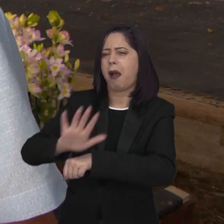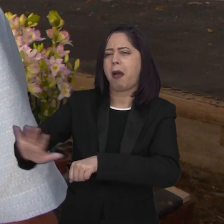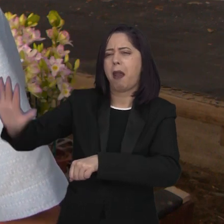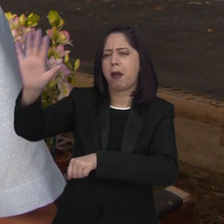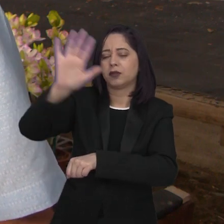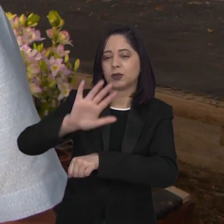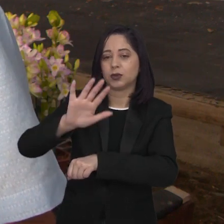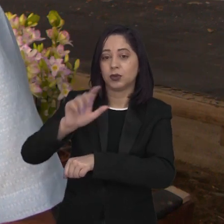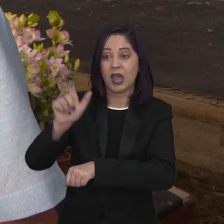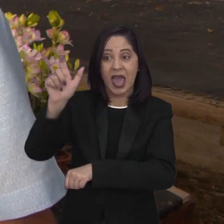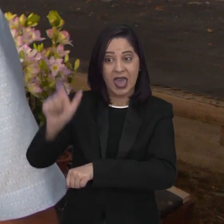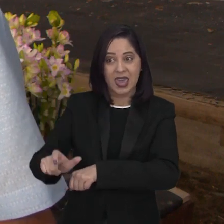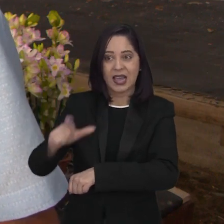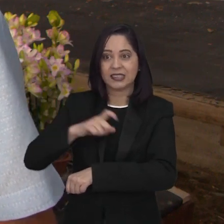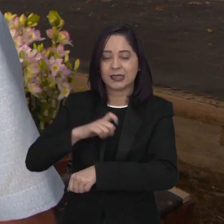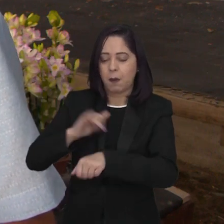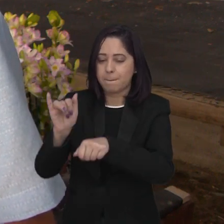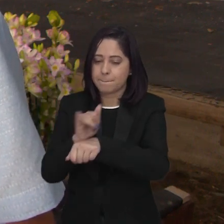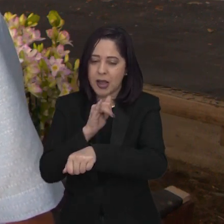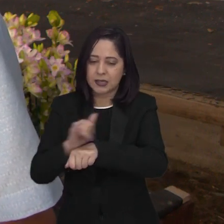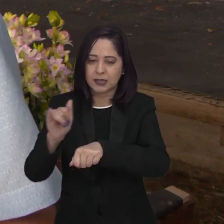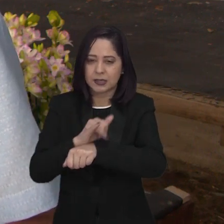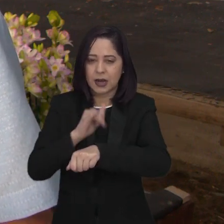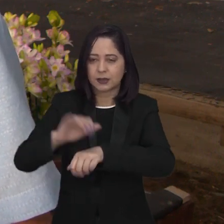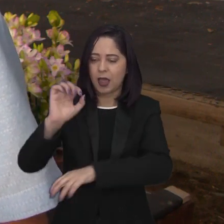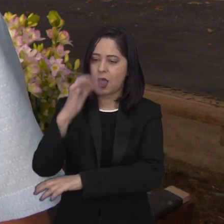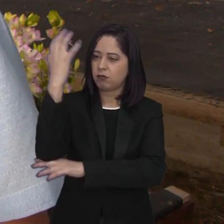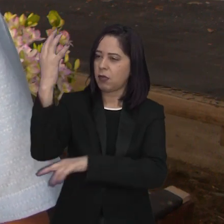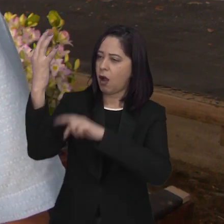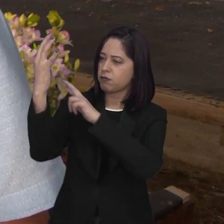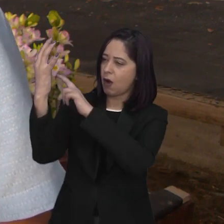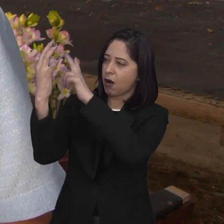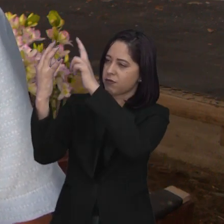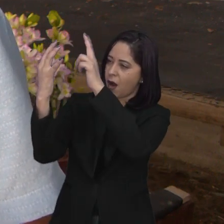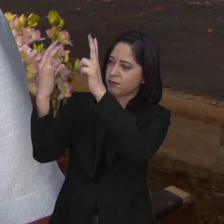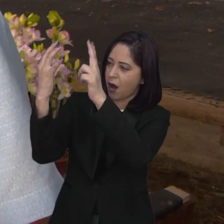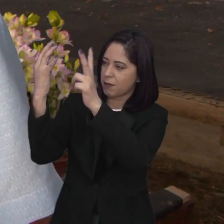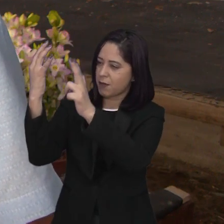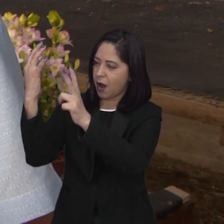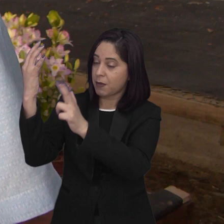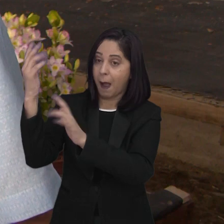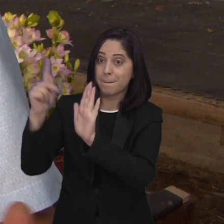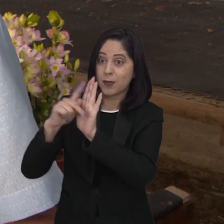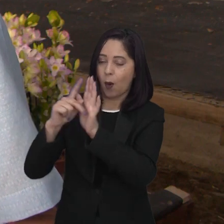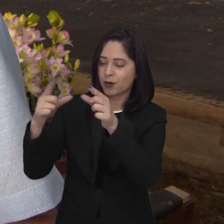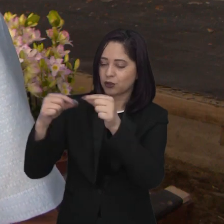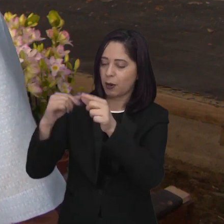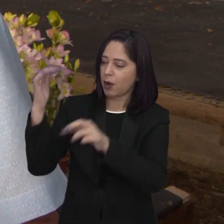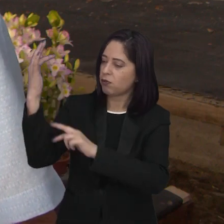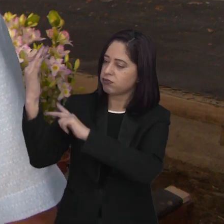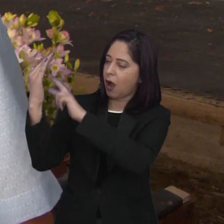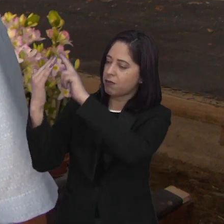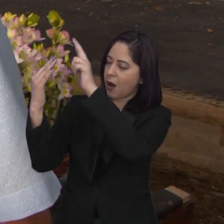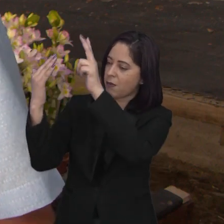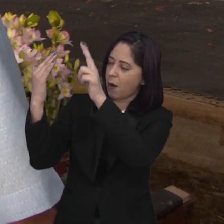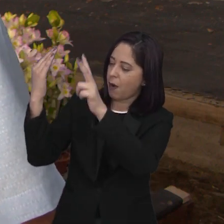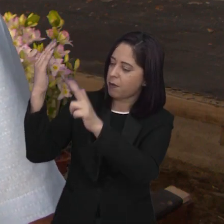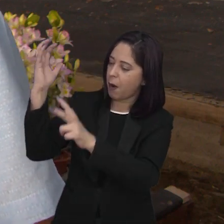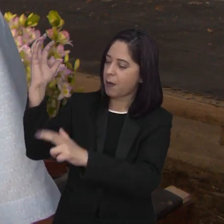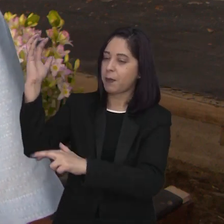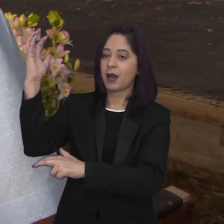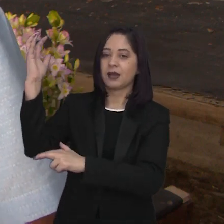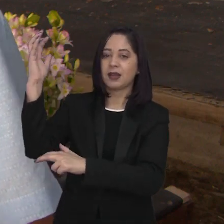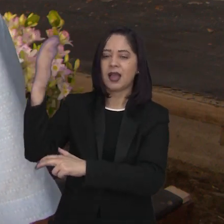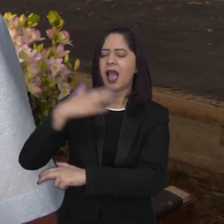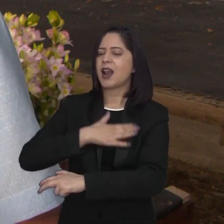tinha essa técnica de podas diferentes, estilo oriental, que dependendo da cidade, ou